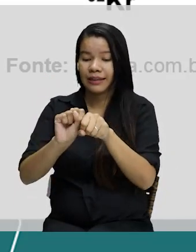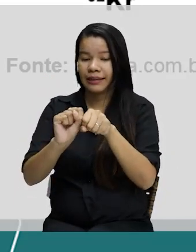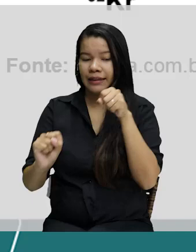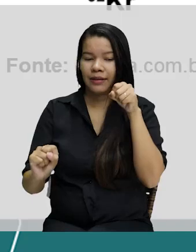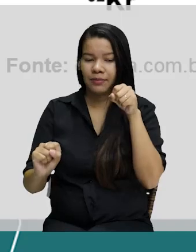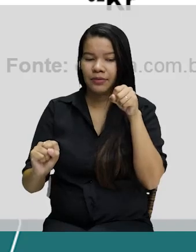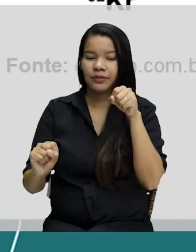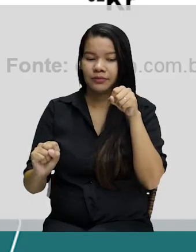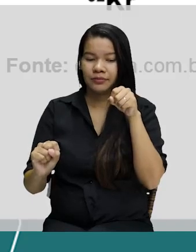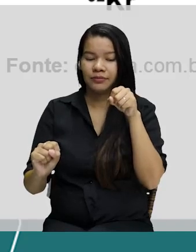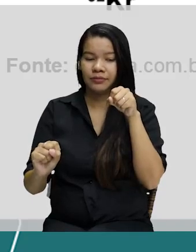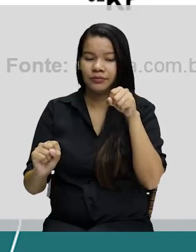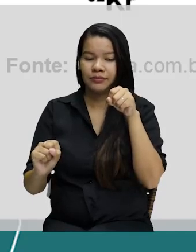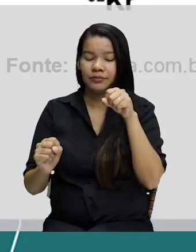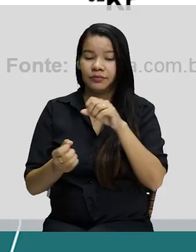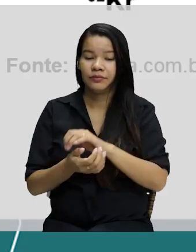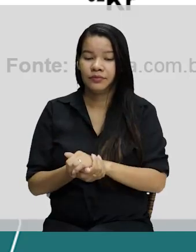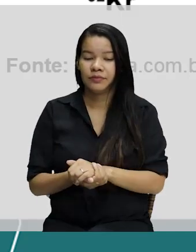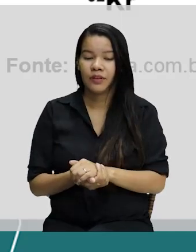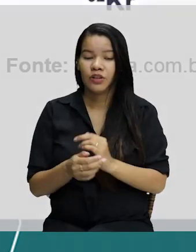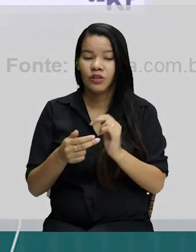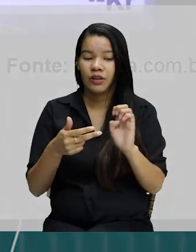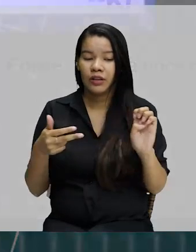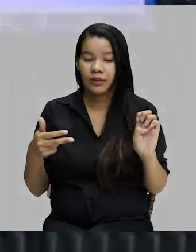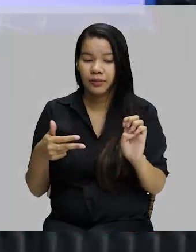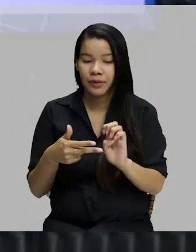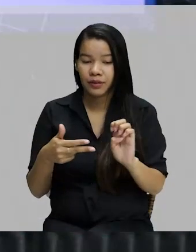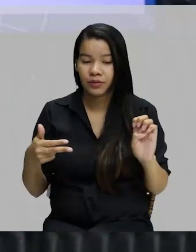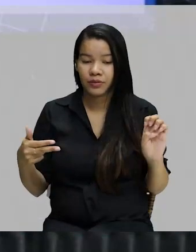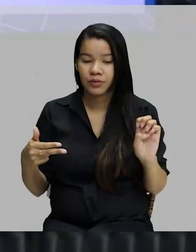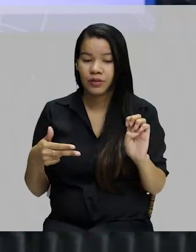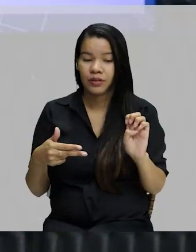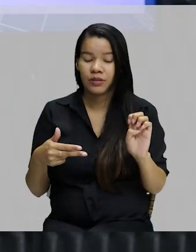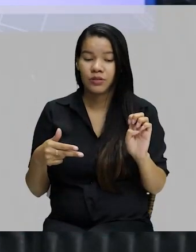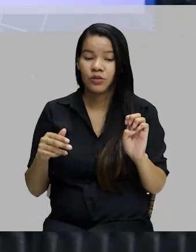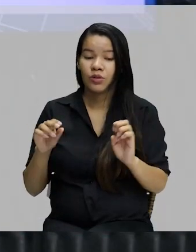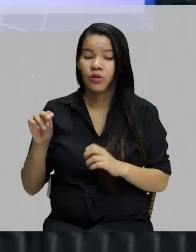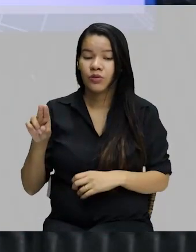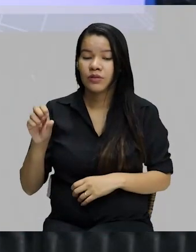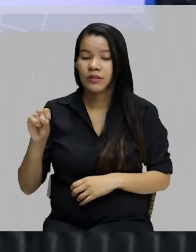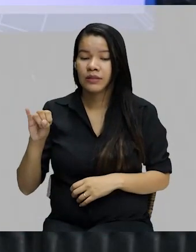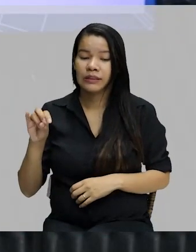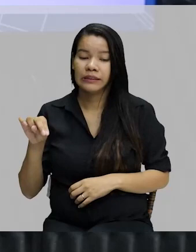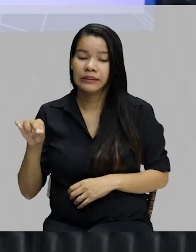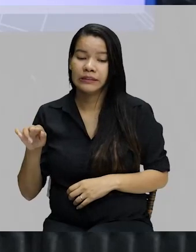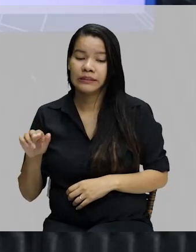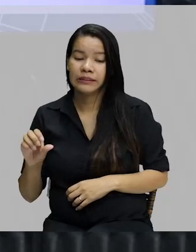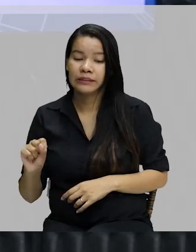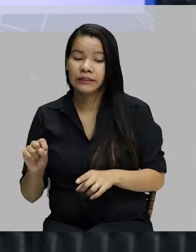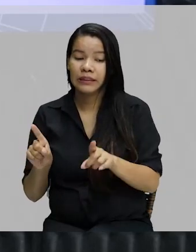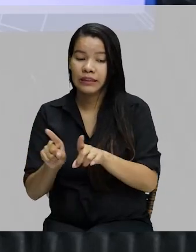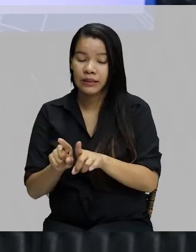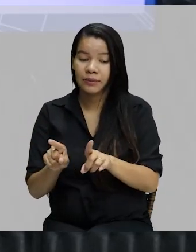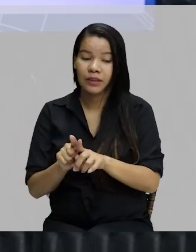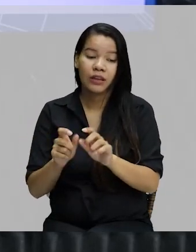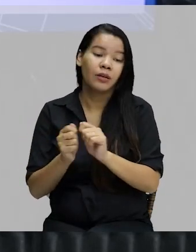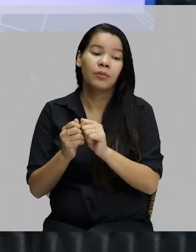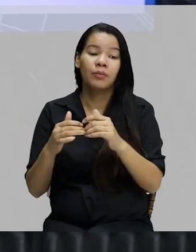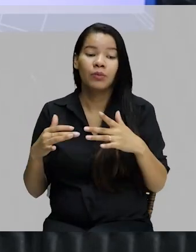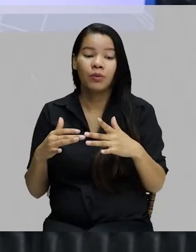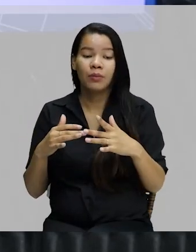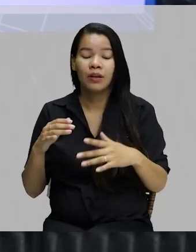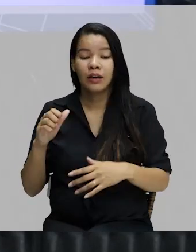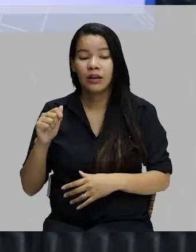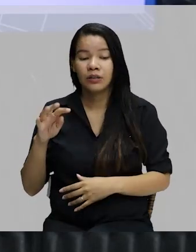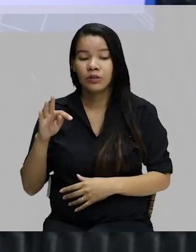de elementos radioativos nas usinas nucleares, mas também na bomba atômica. Então, essas atividades geram